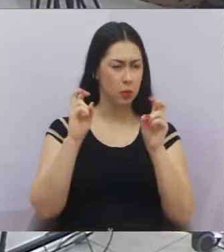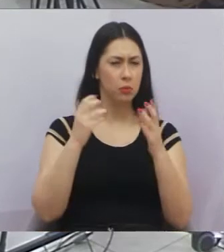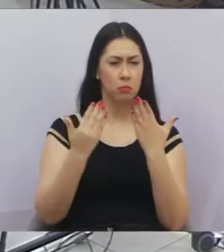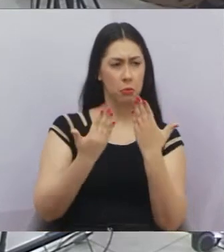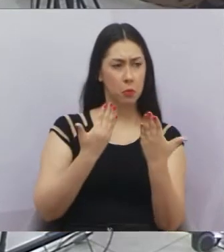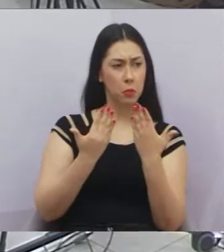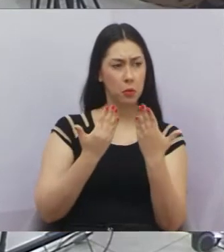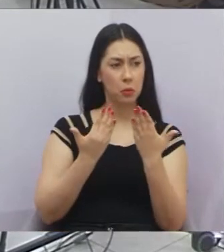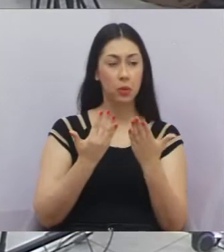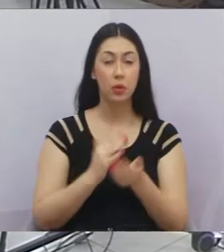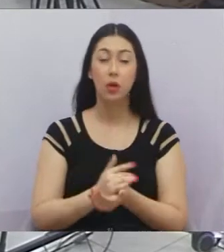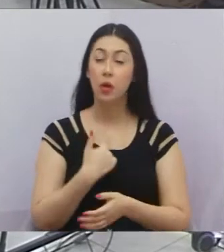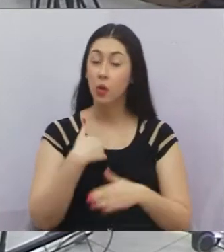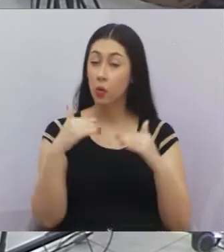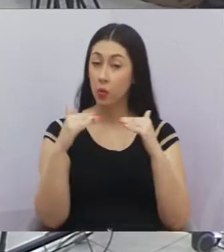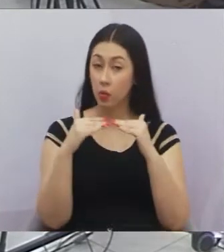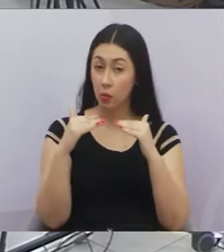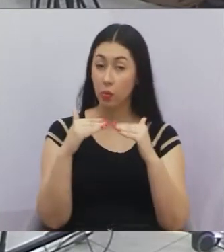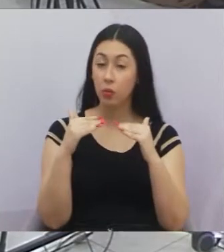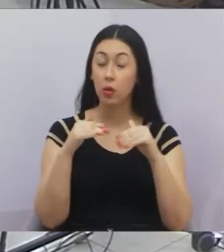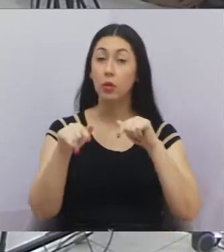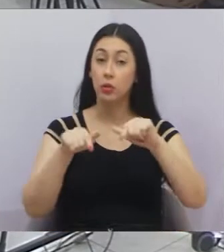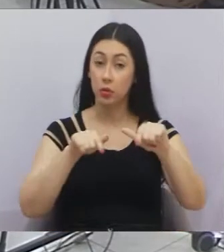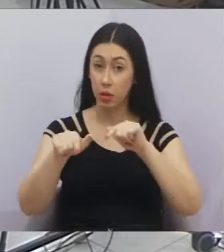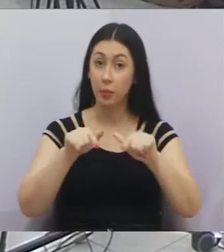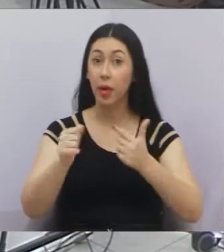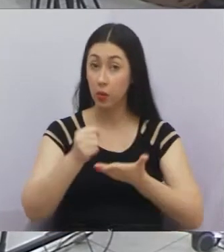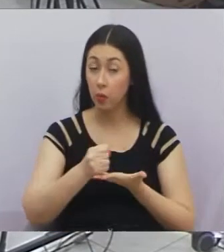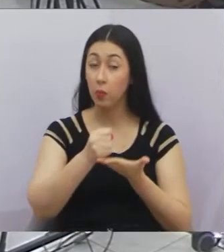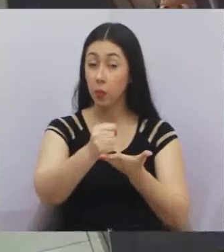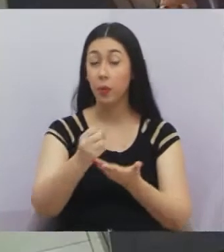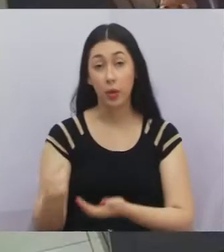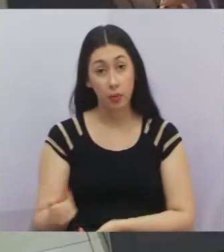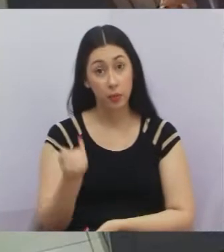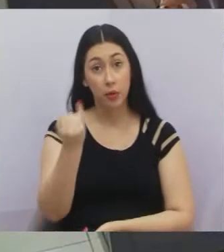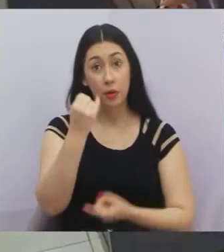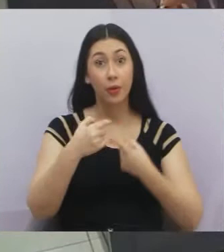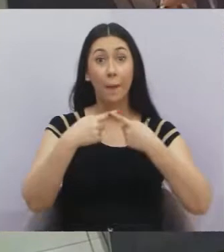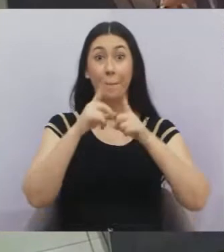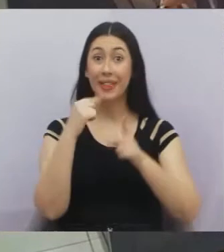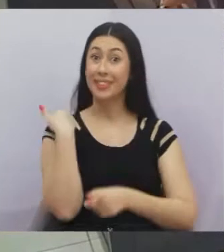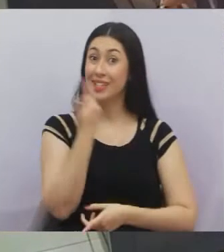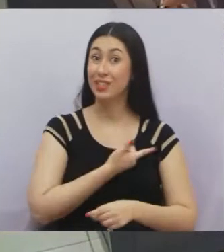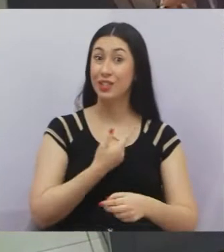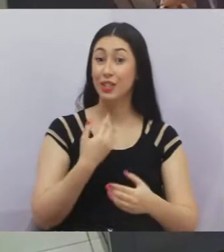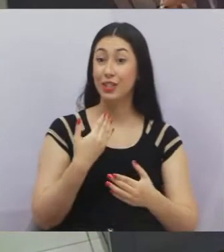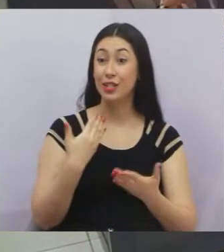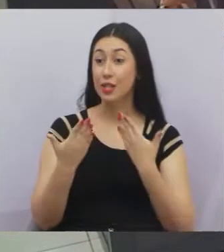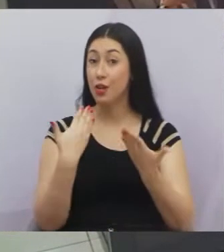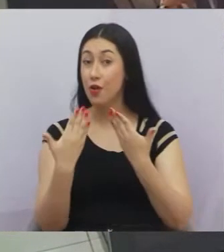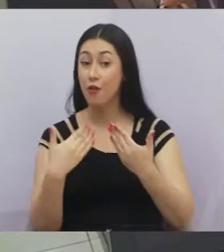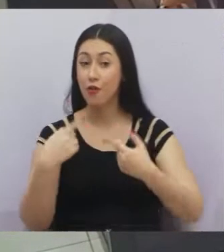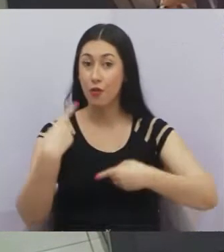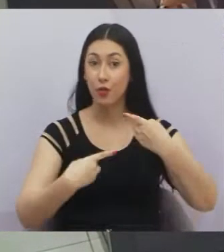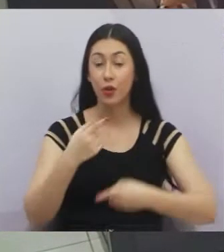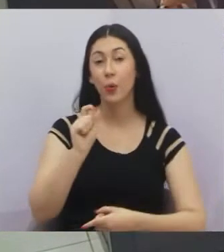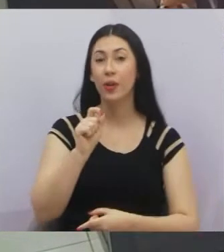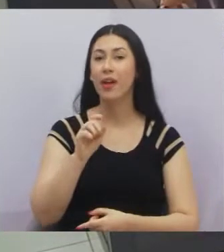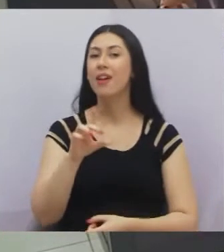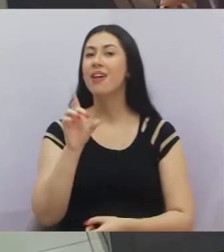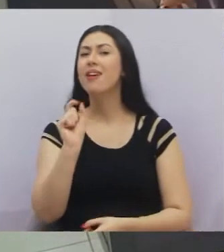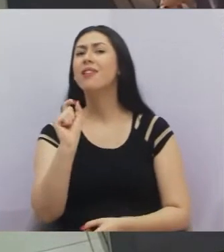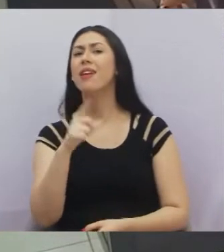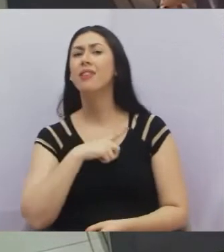debatido. Eu também concordo com você que o emprego é uma política social importante, mas o que estamos discutindo aqui é quem ocupa os melhores empregos, e